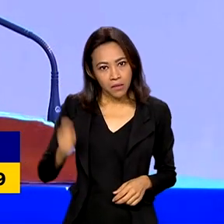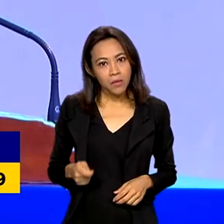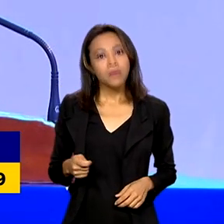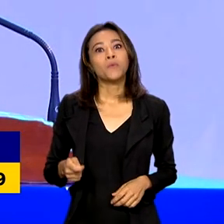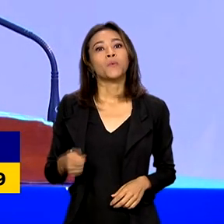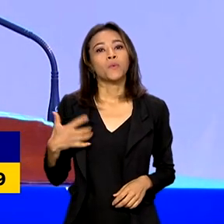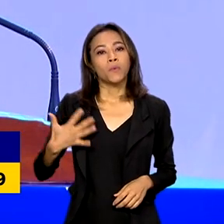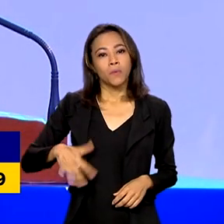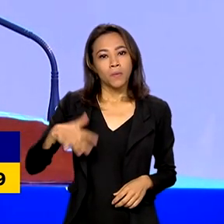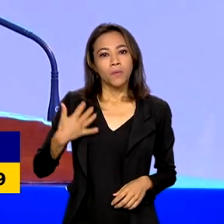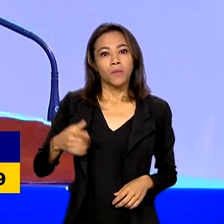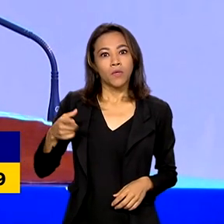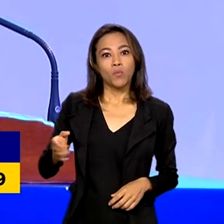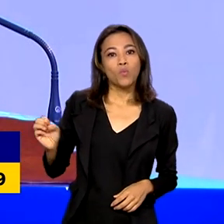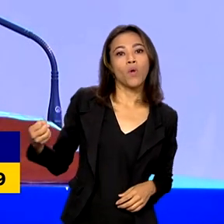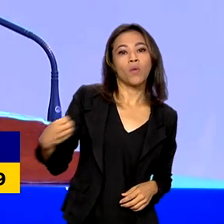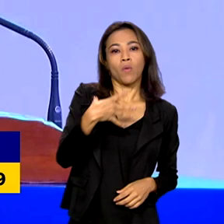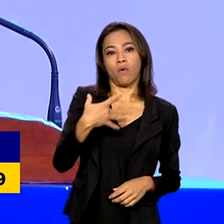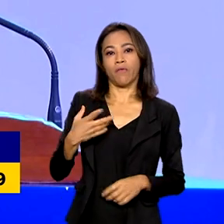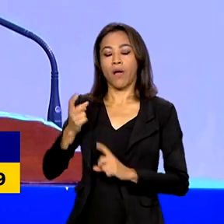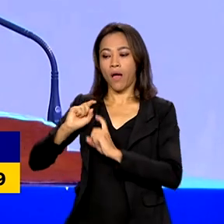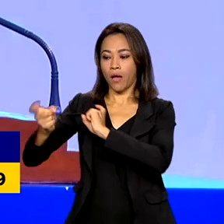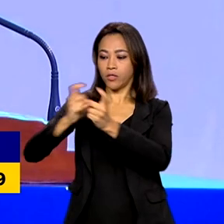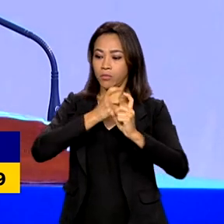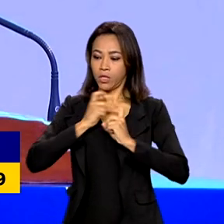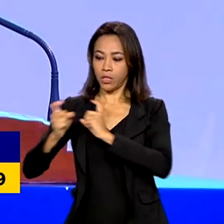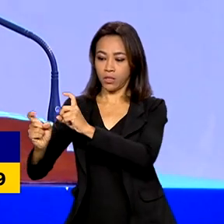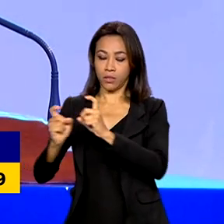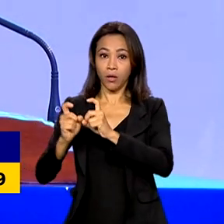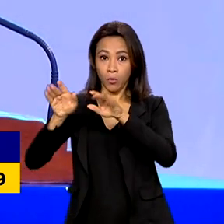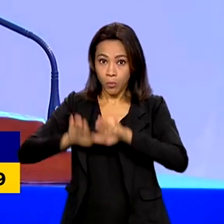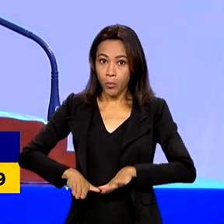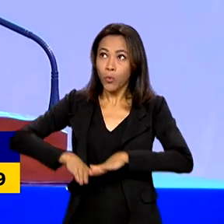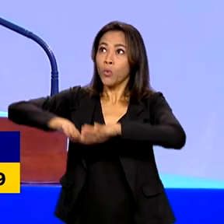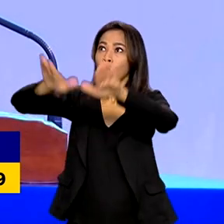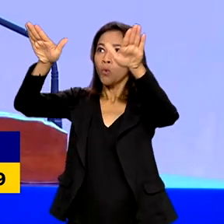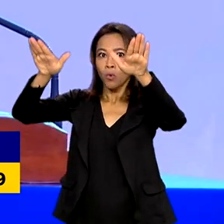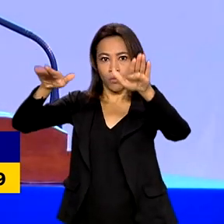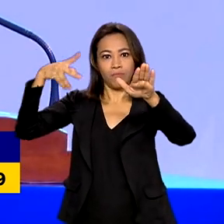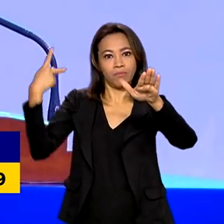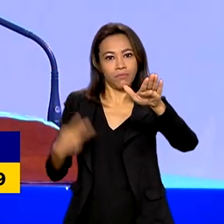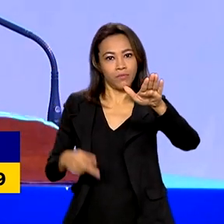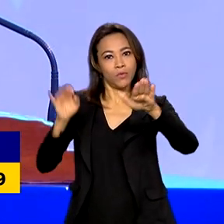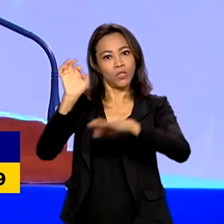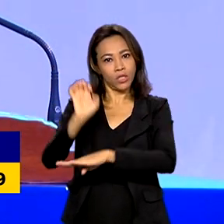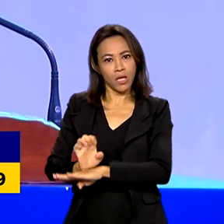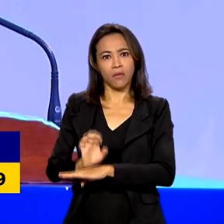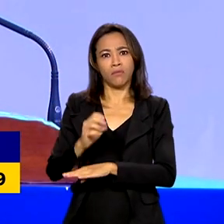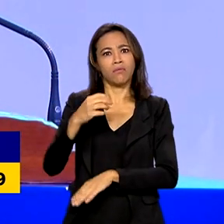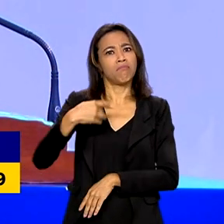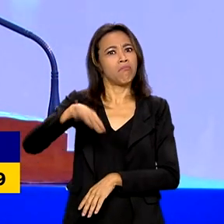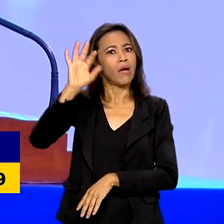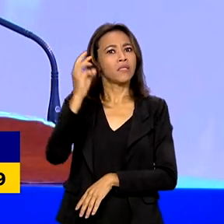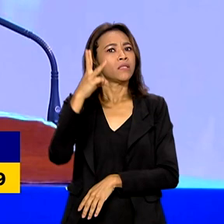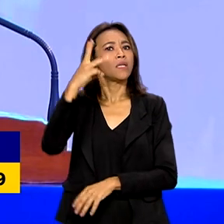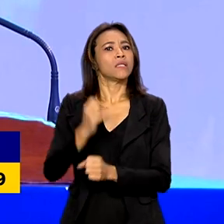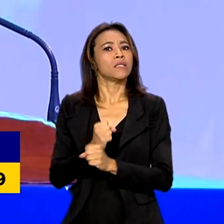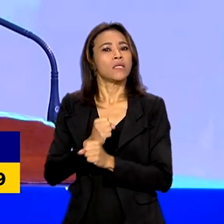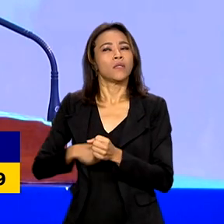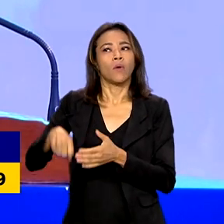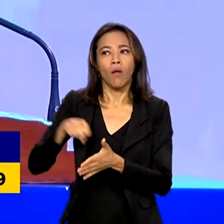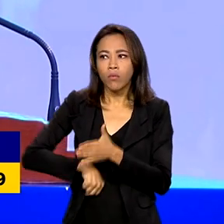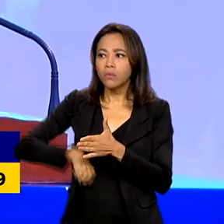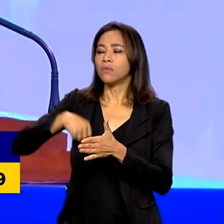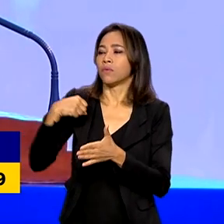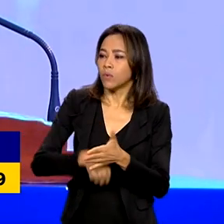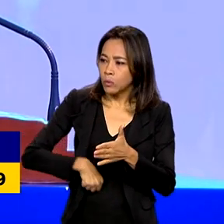novo operador para o nosso aeroporto. Foram mais de 3 anos de muita luta.